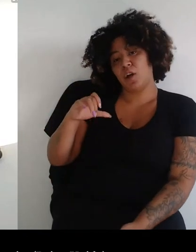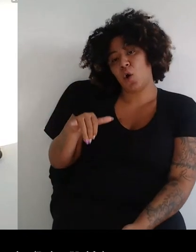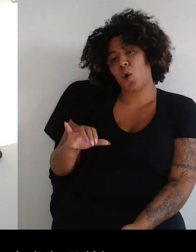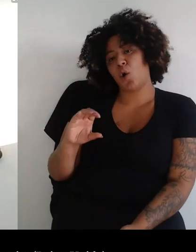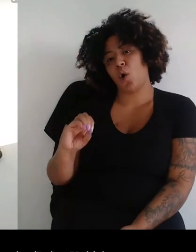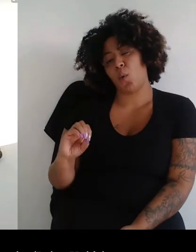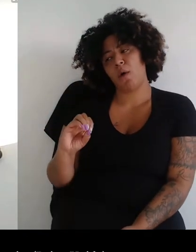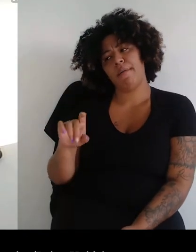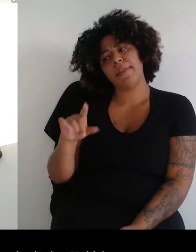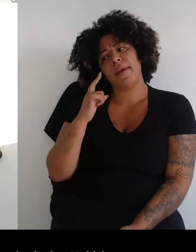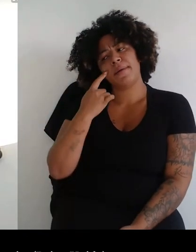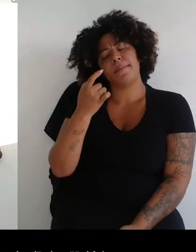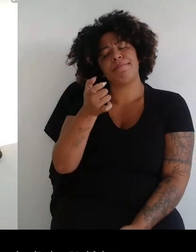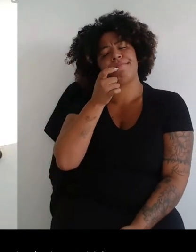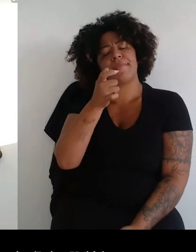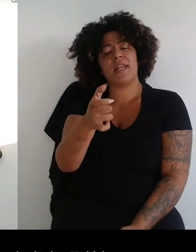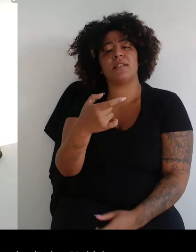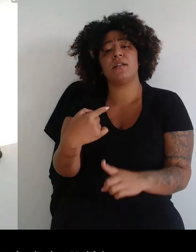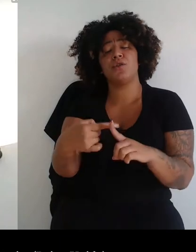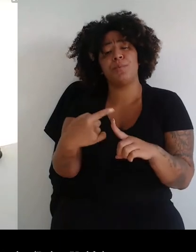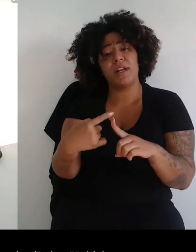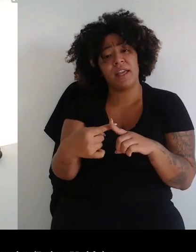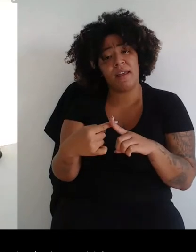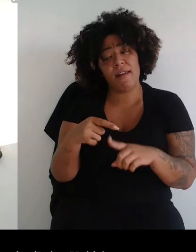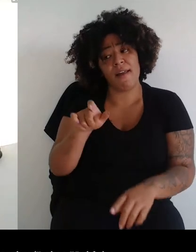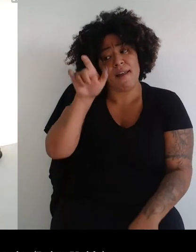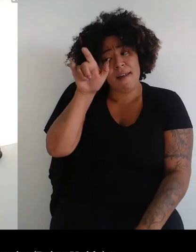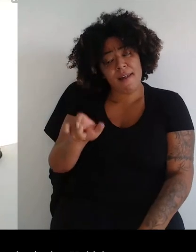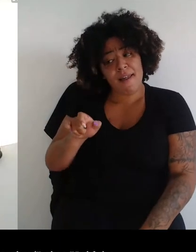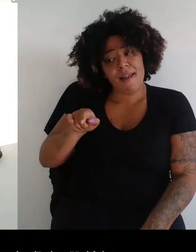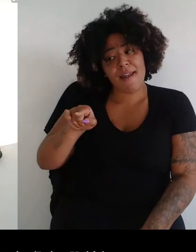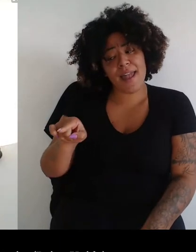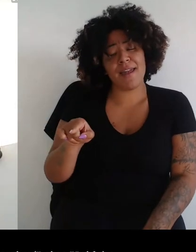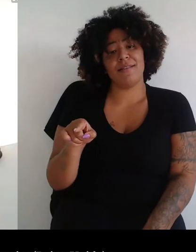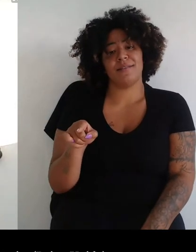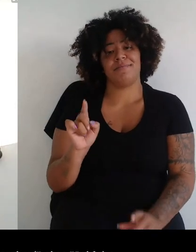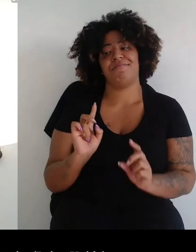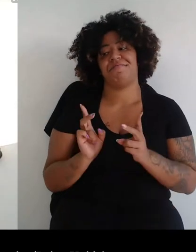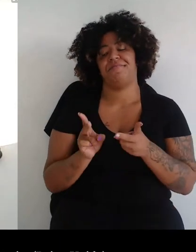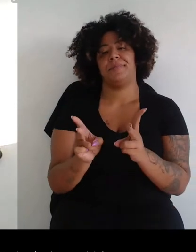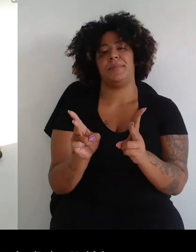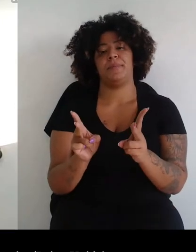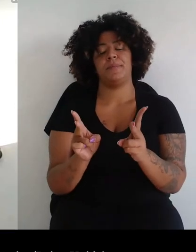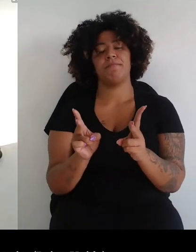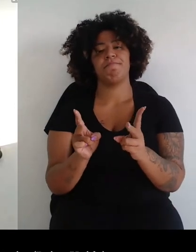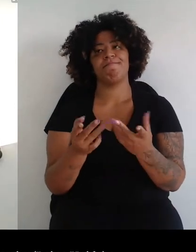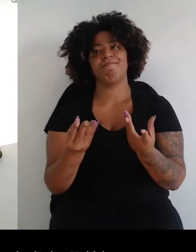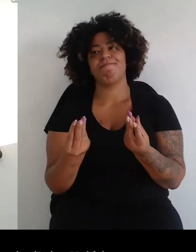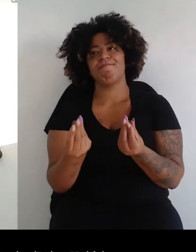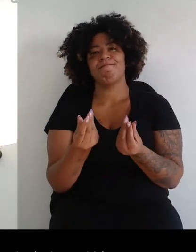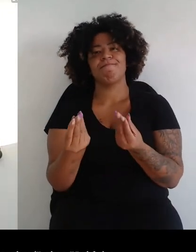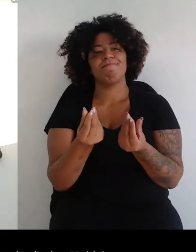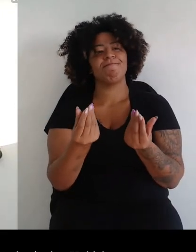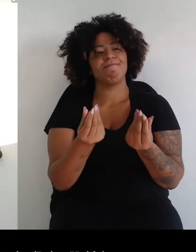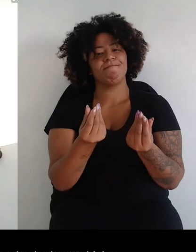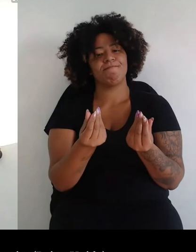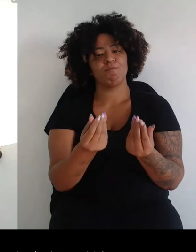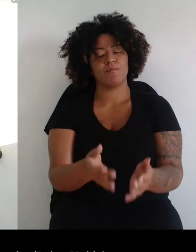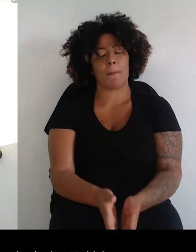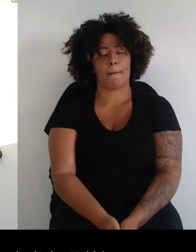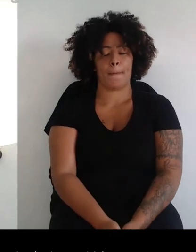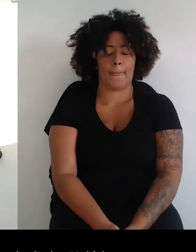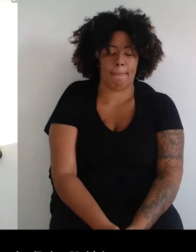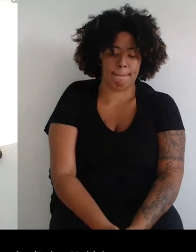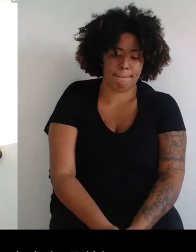de certa maneira ele até que se encaixa em parte